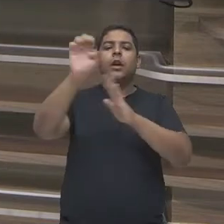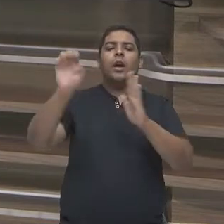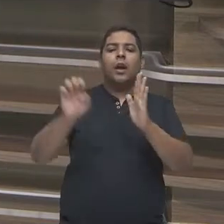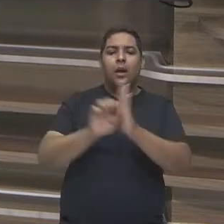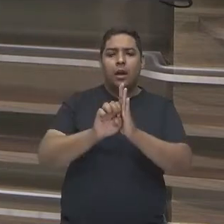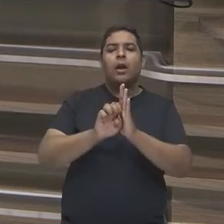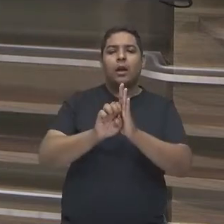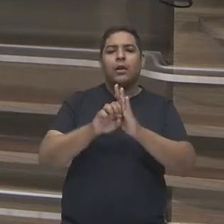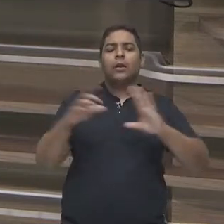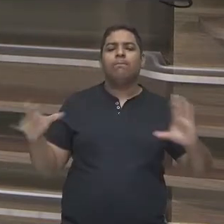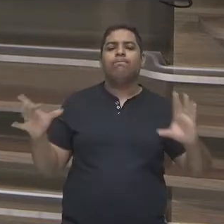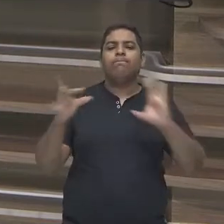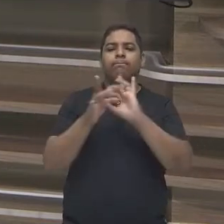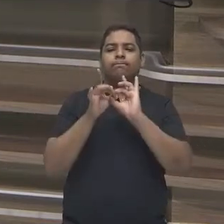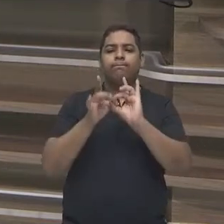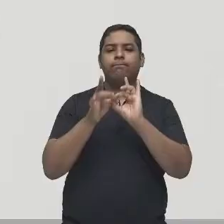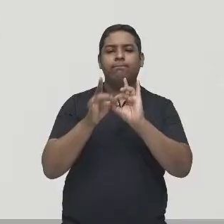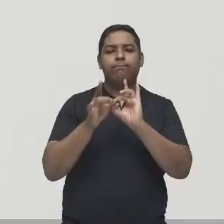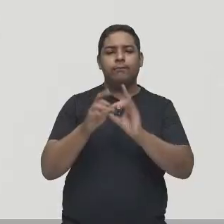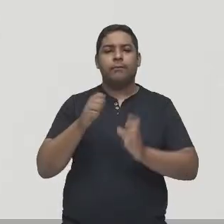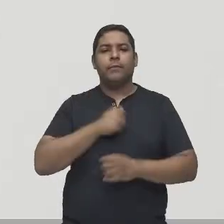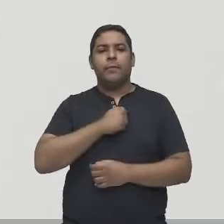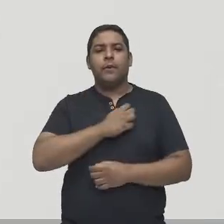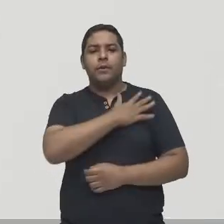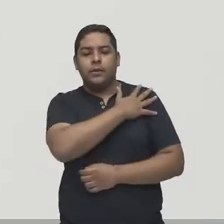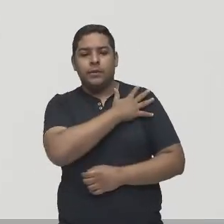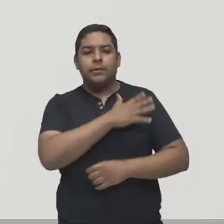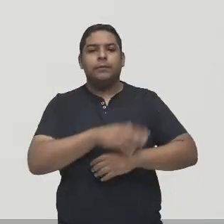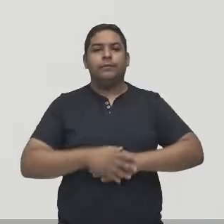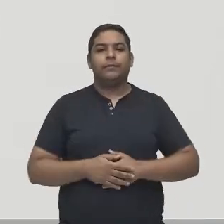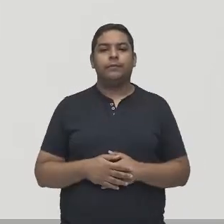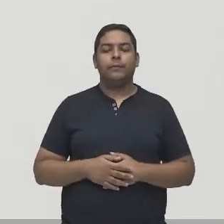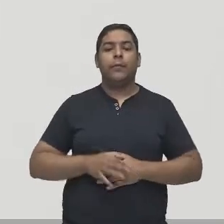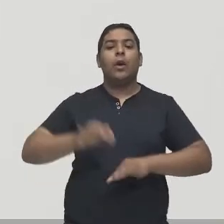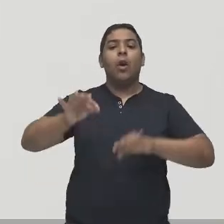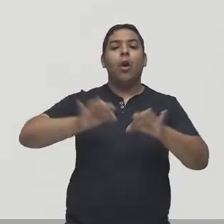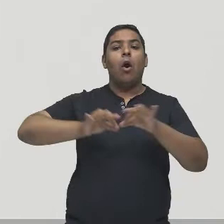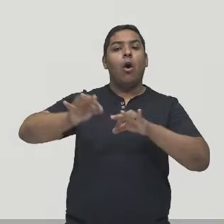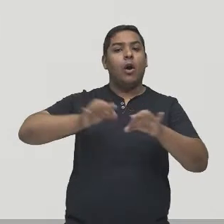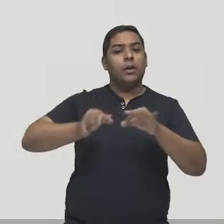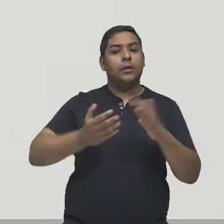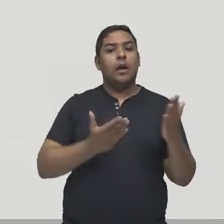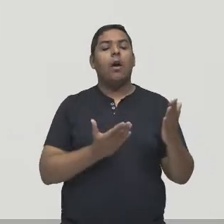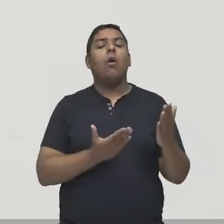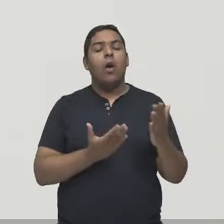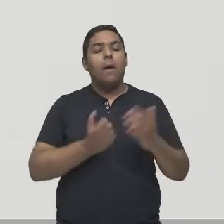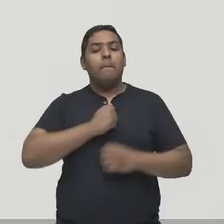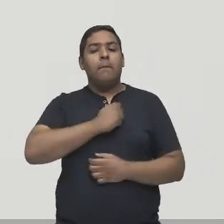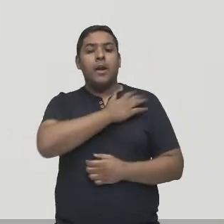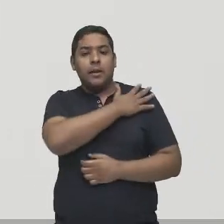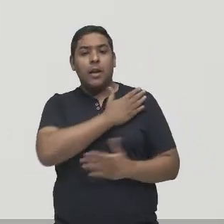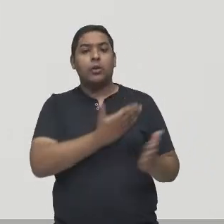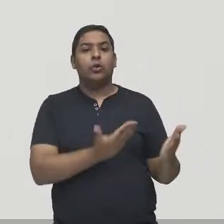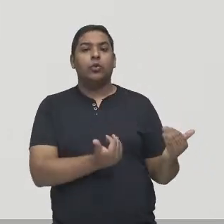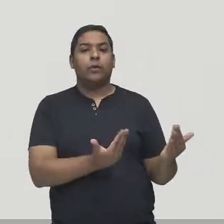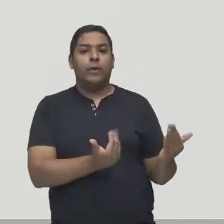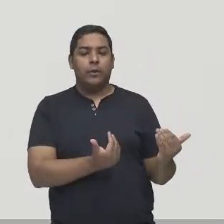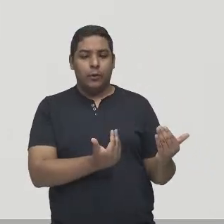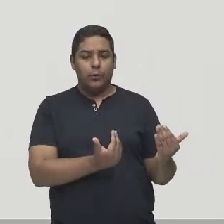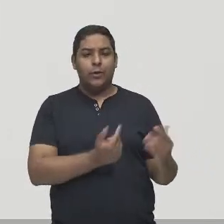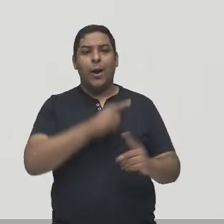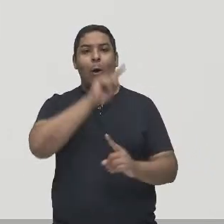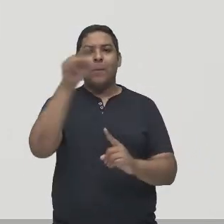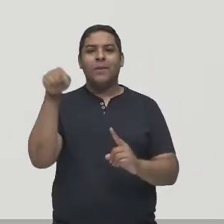ela está associada ao exército, ok? Organização militaristas para a juventude, é importante o